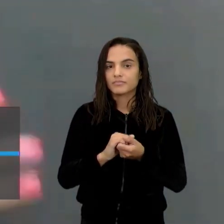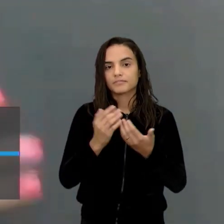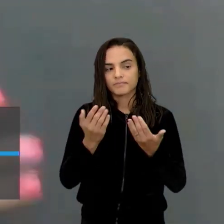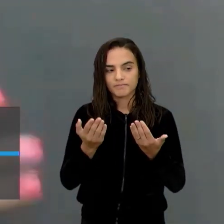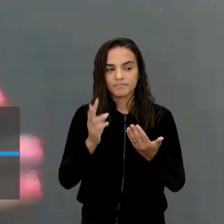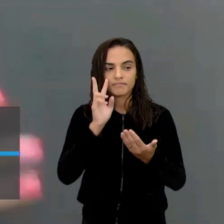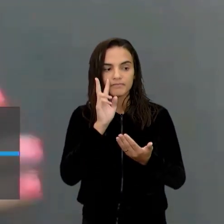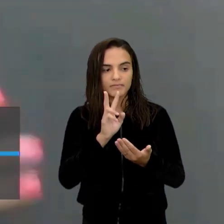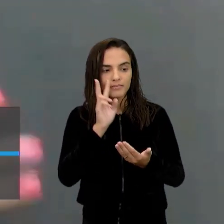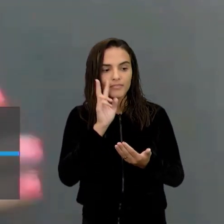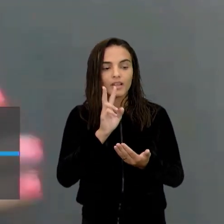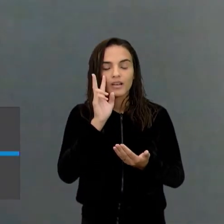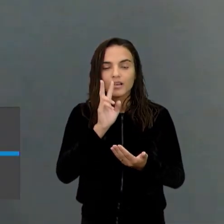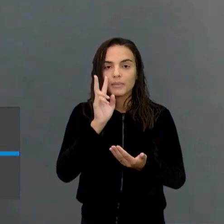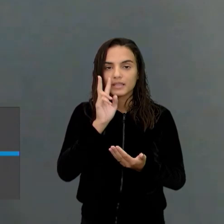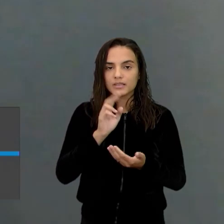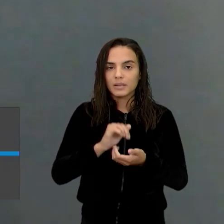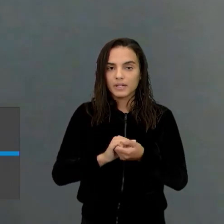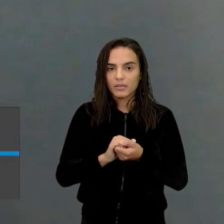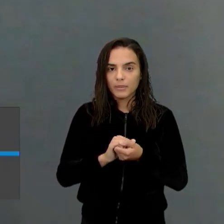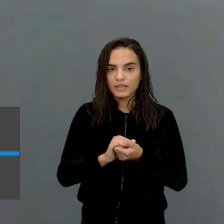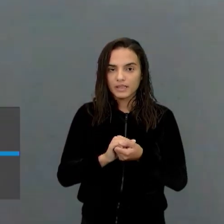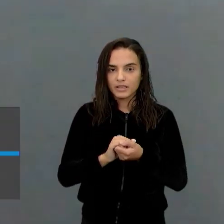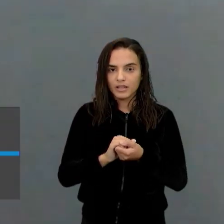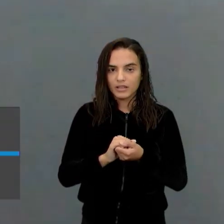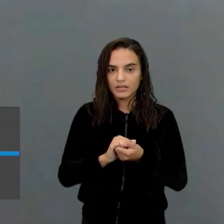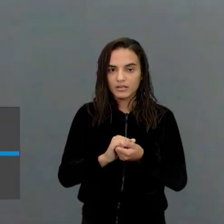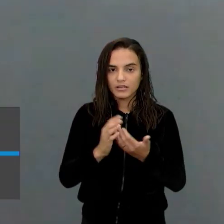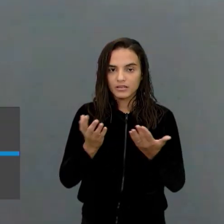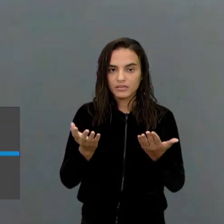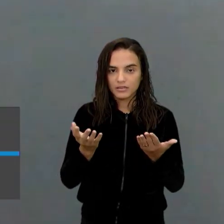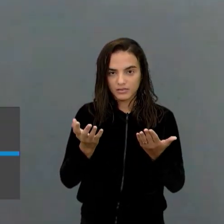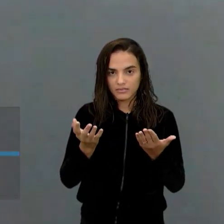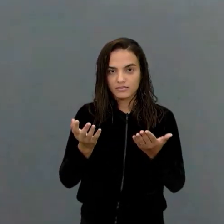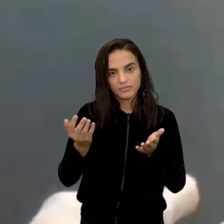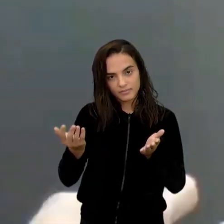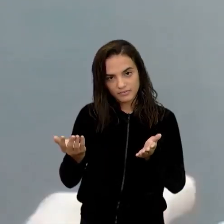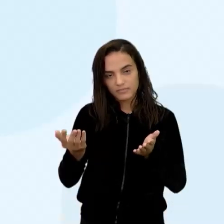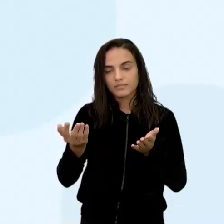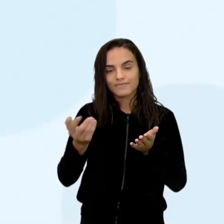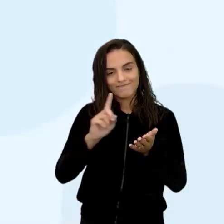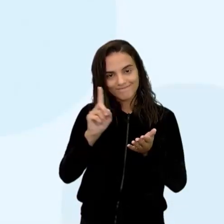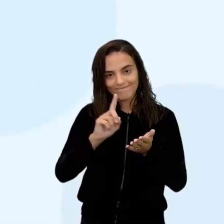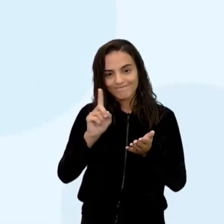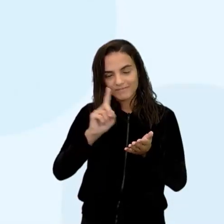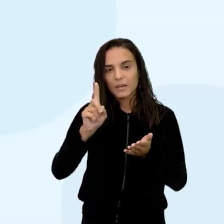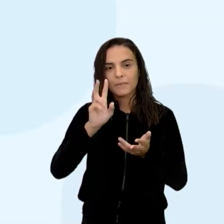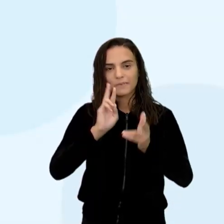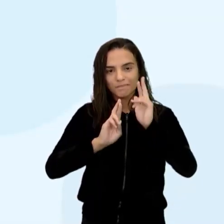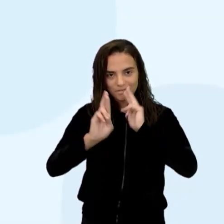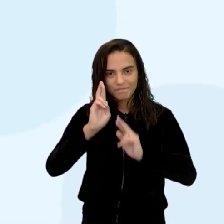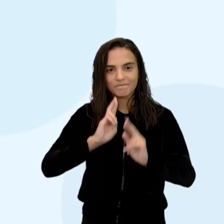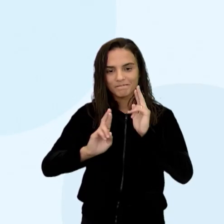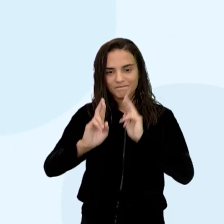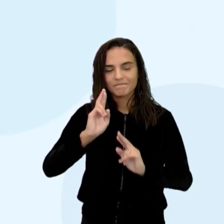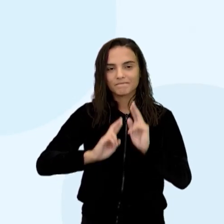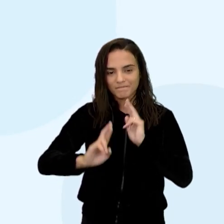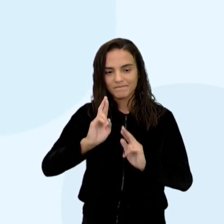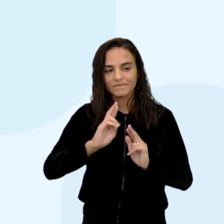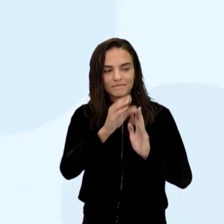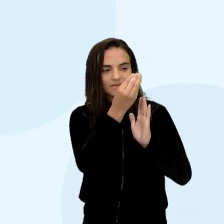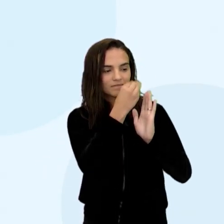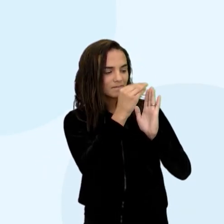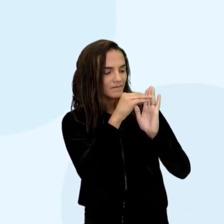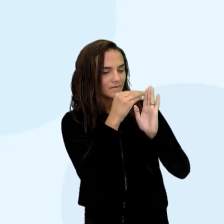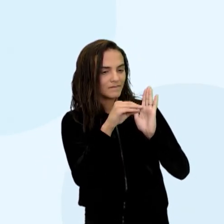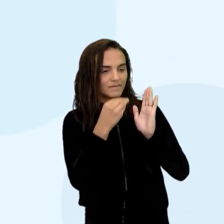ele utilizando. Então, essa placa eu coloquei tanto sim quanto não, para responder, né? E aí eu